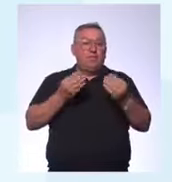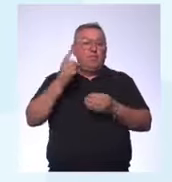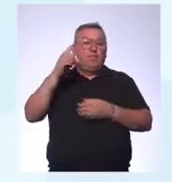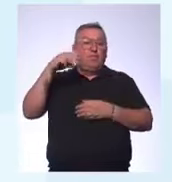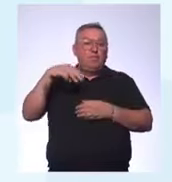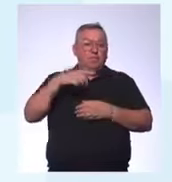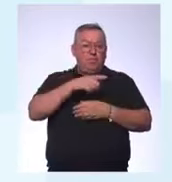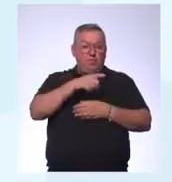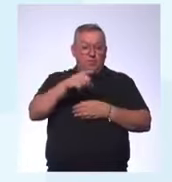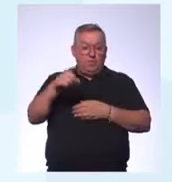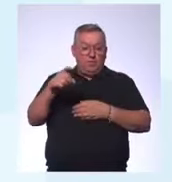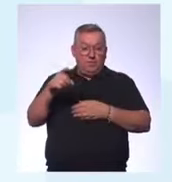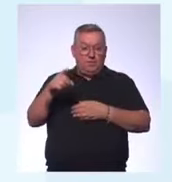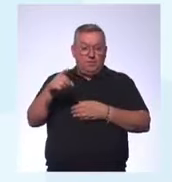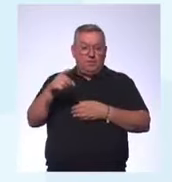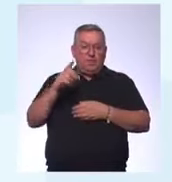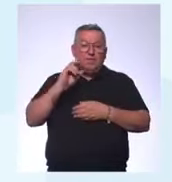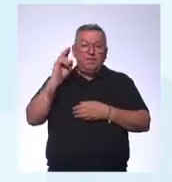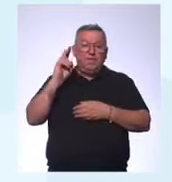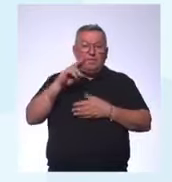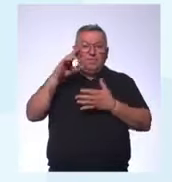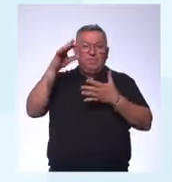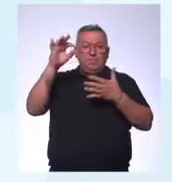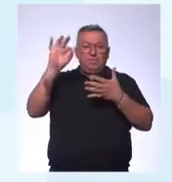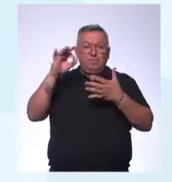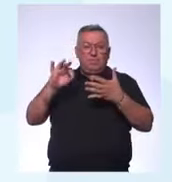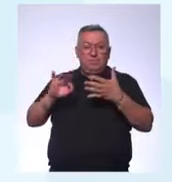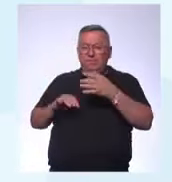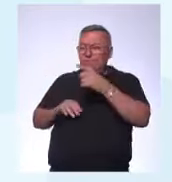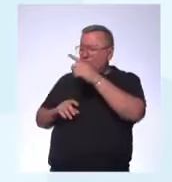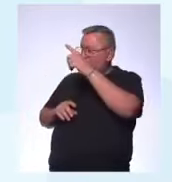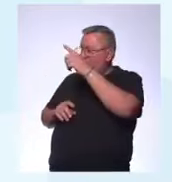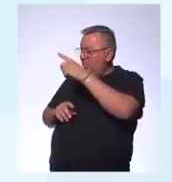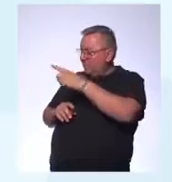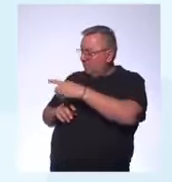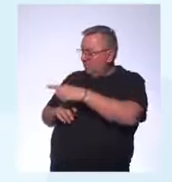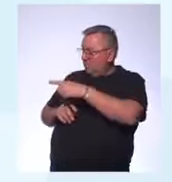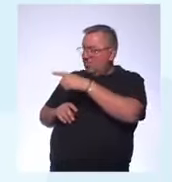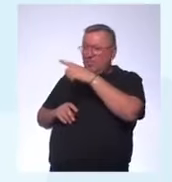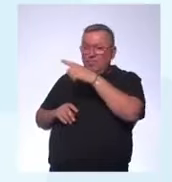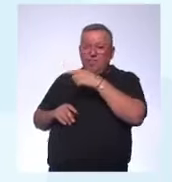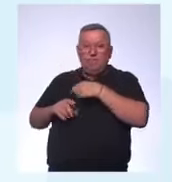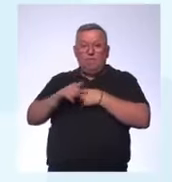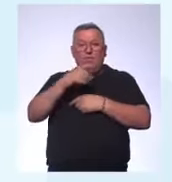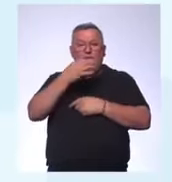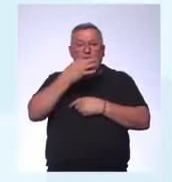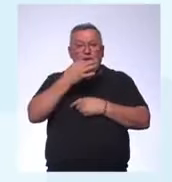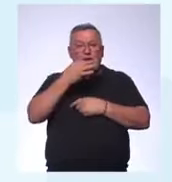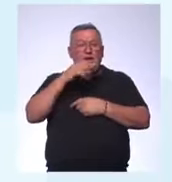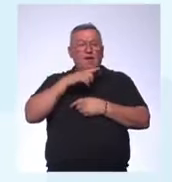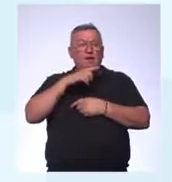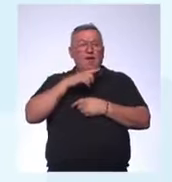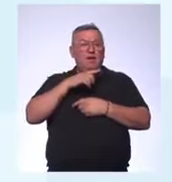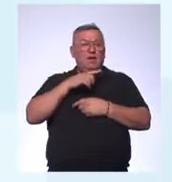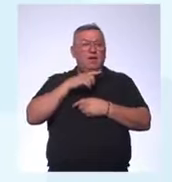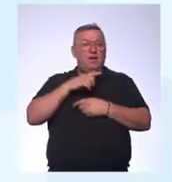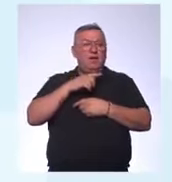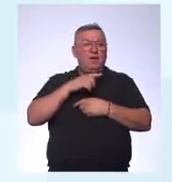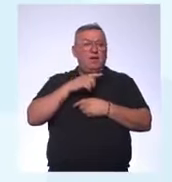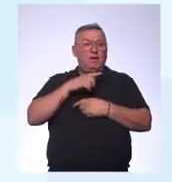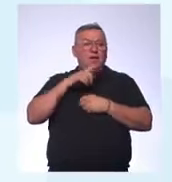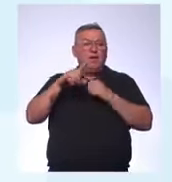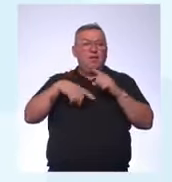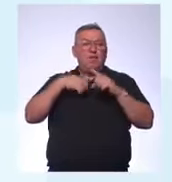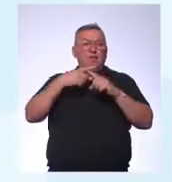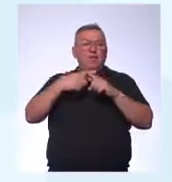minutinho para vocês. Desses itens que estão aí, o que vocês acham que ficou